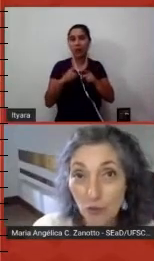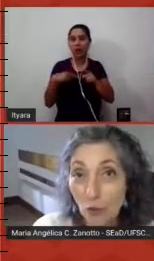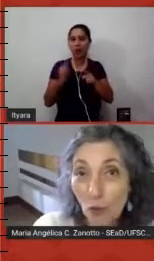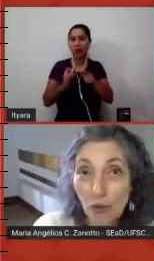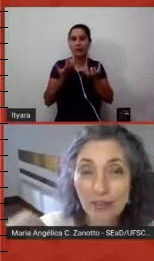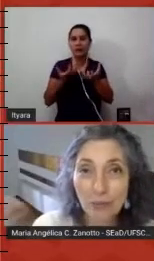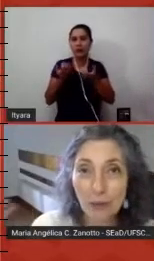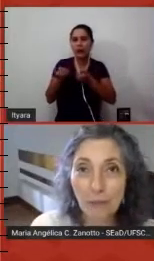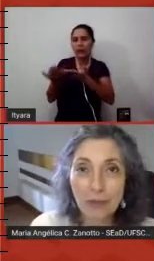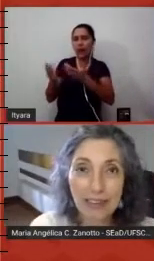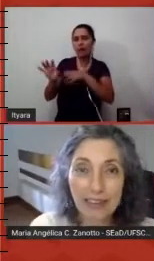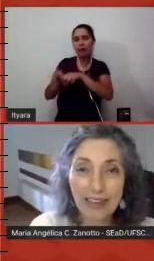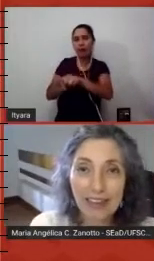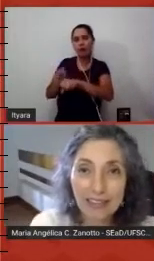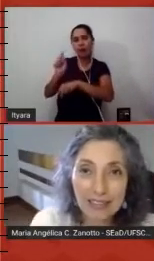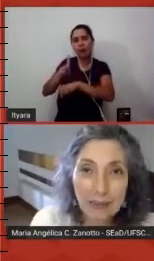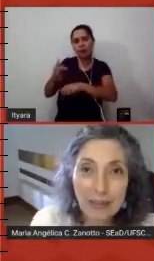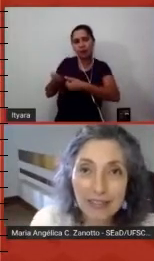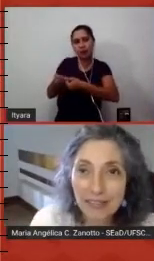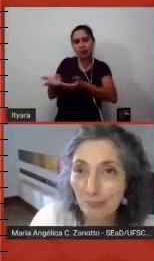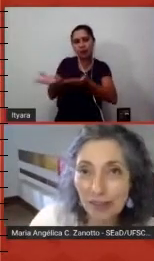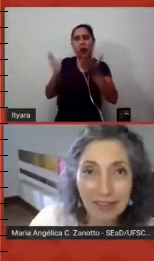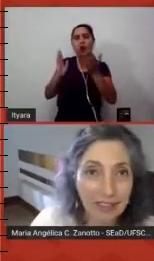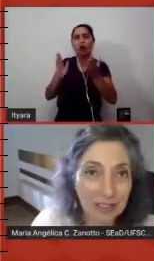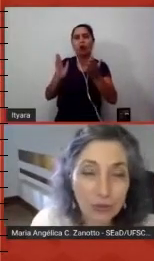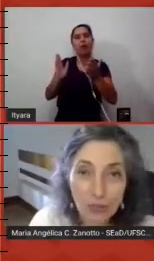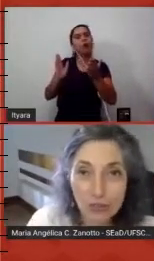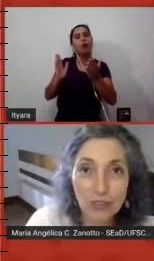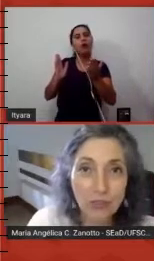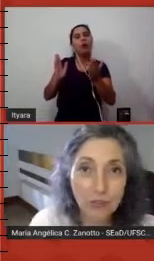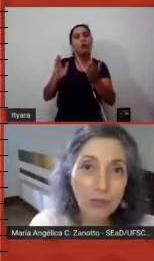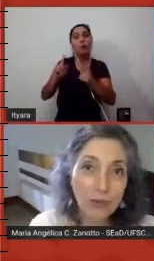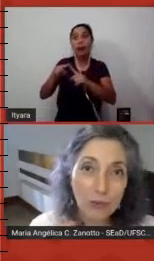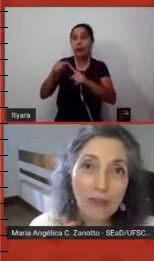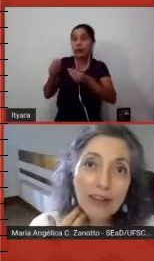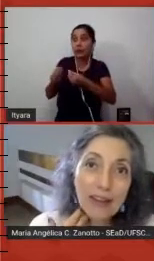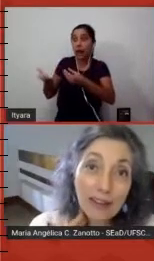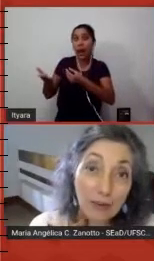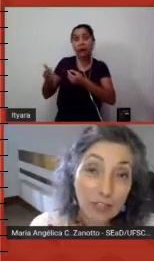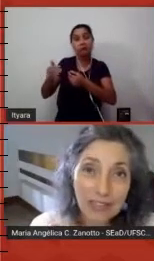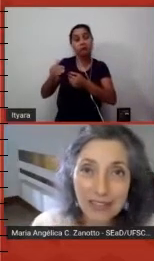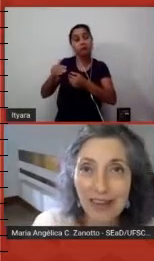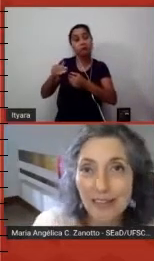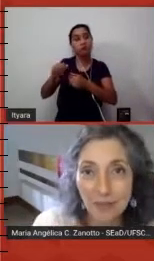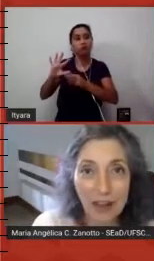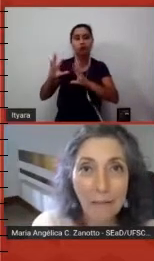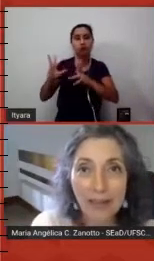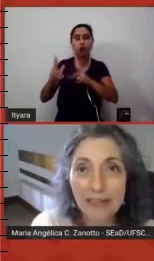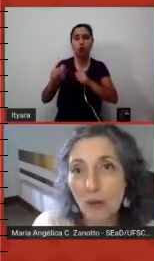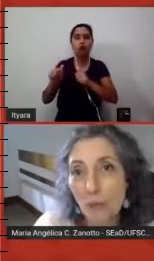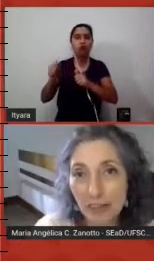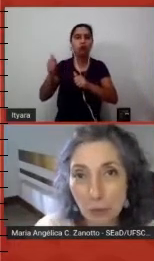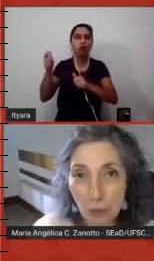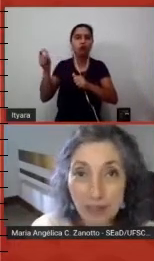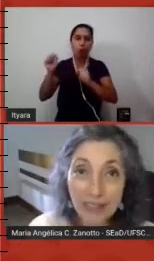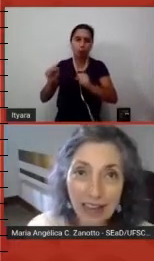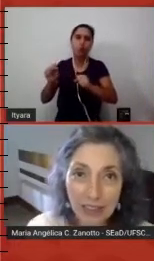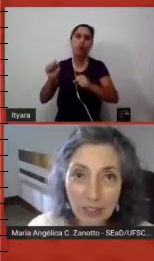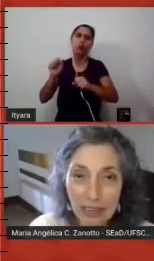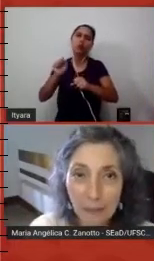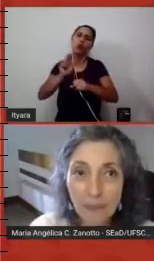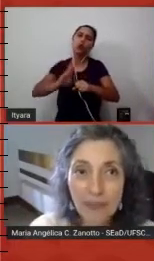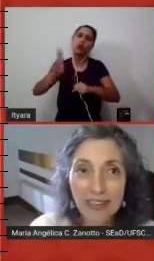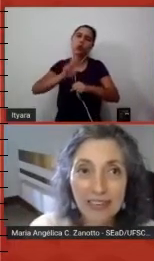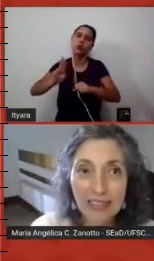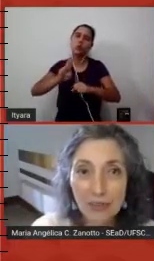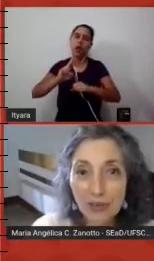instrumentalizar os professores, para poder trazer mais condições de todo mundo utilizar essa ferramenta com mais